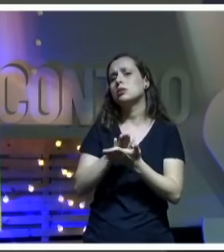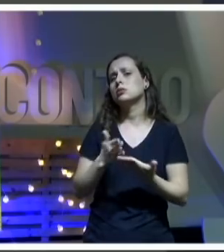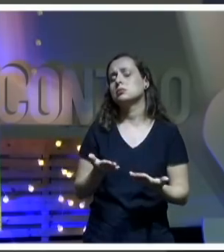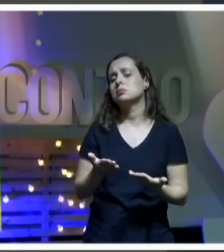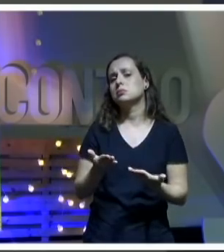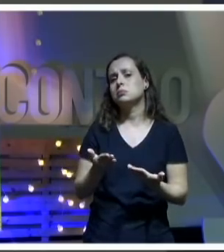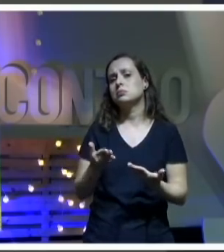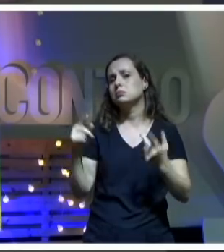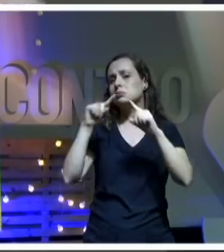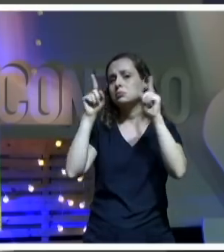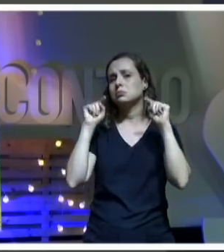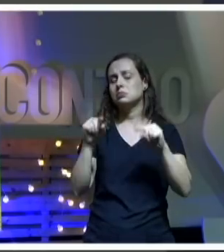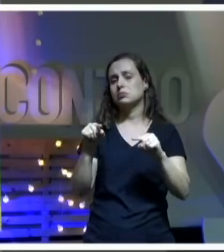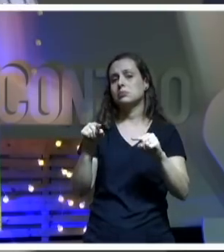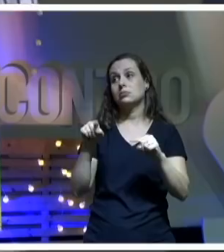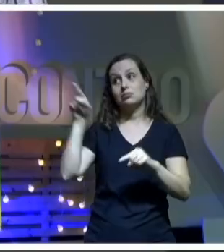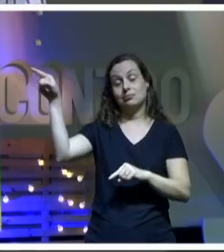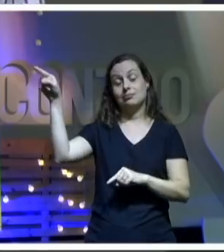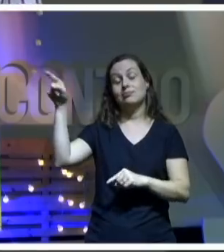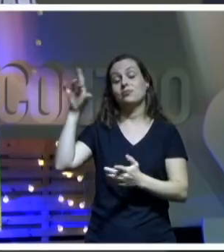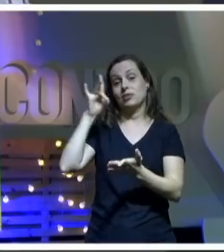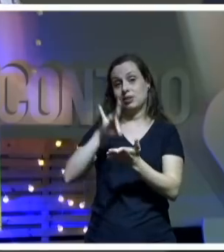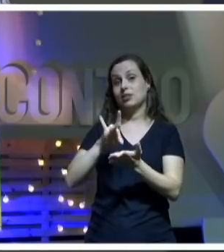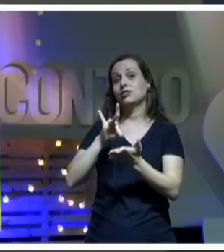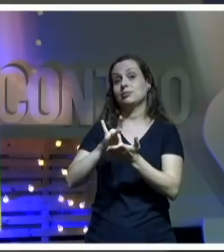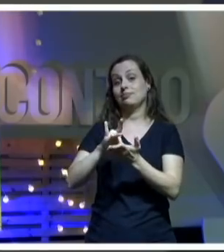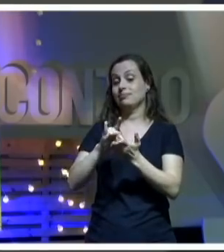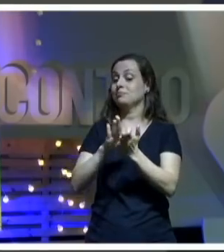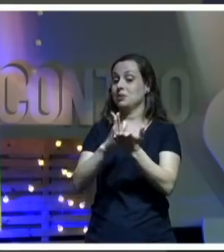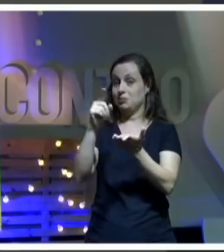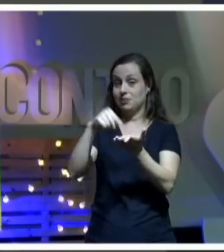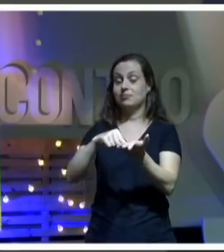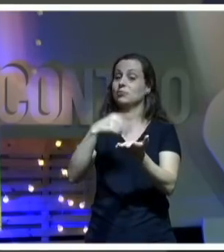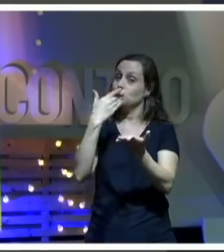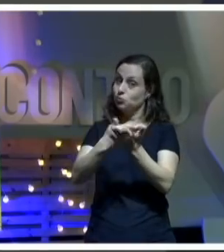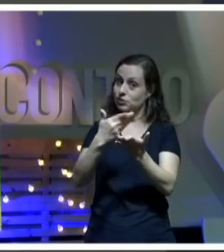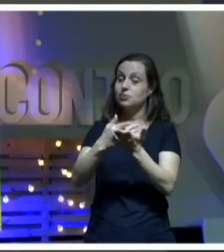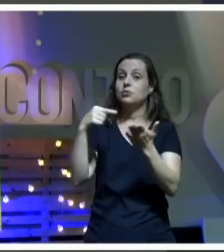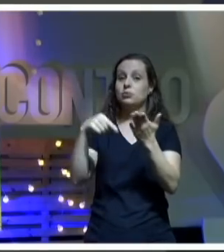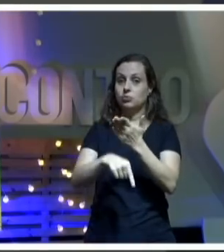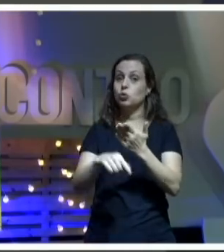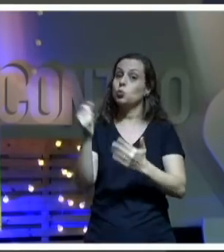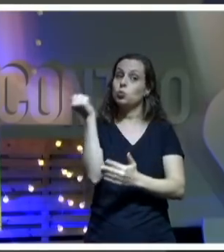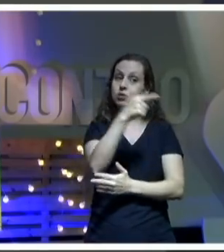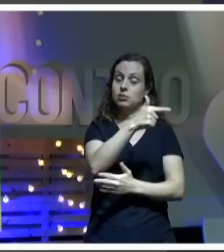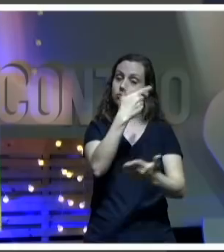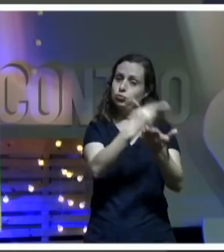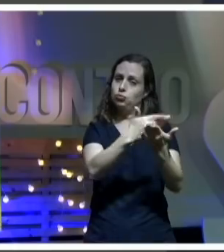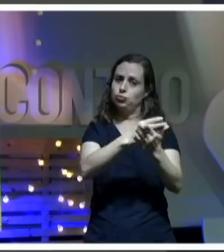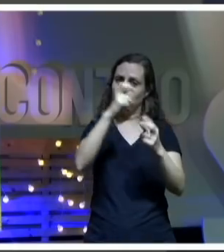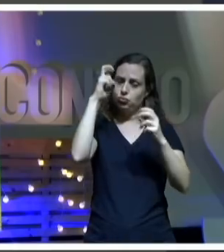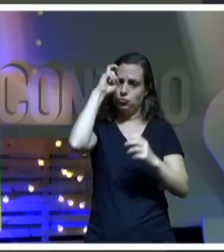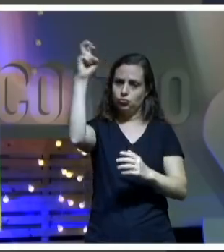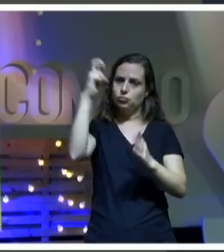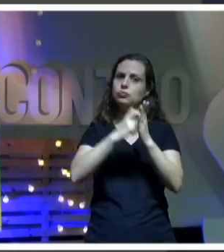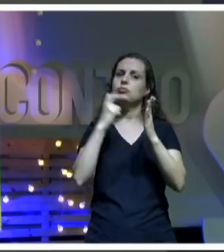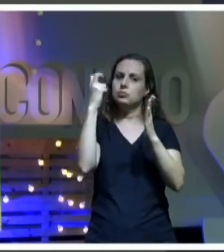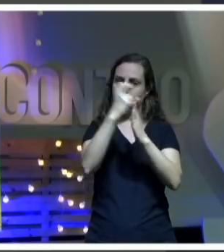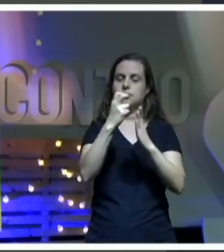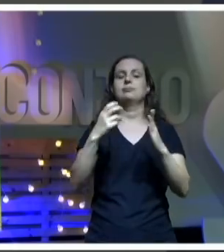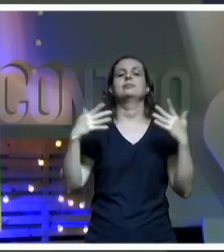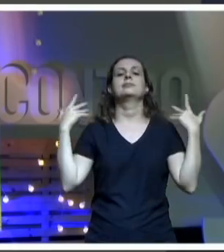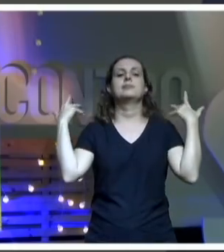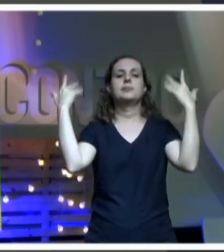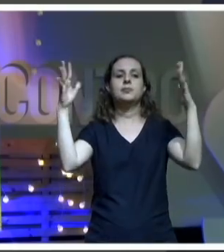verdade do que a figura uma estrela que não congrega na igreja era isso que eu tinha vocês muito obrigado